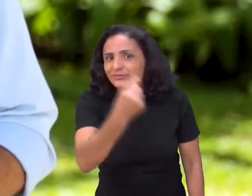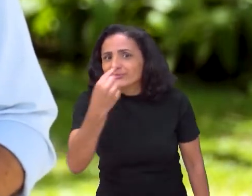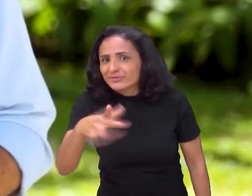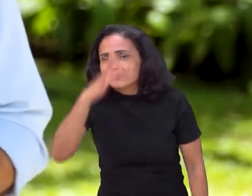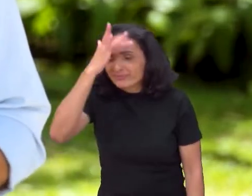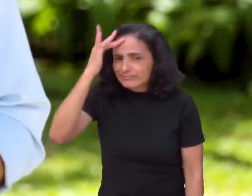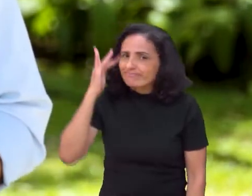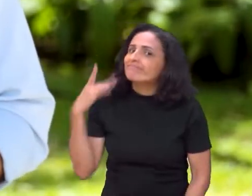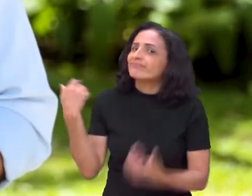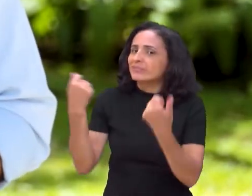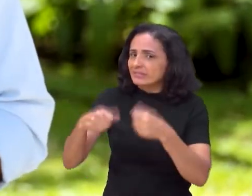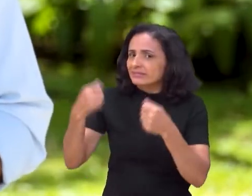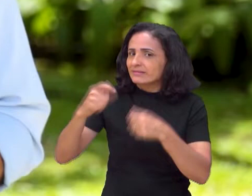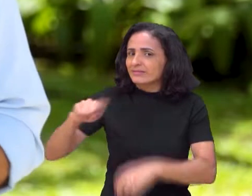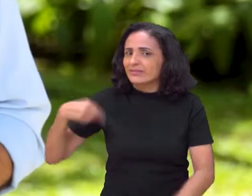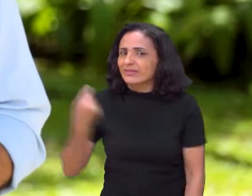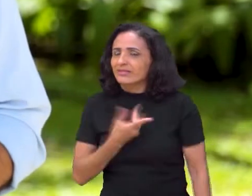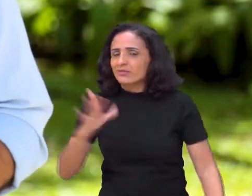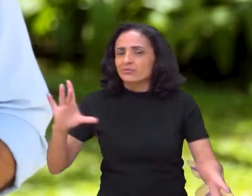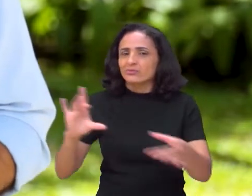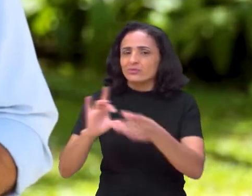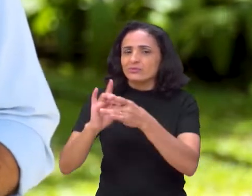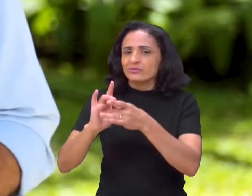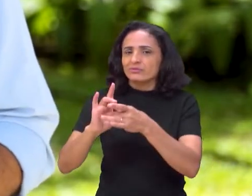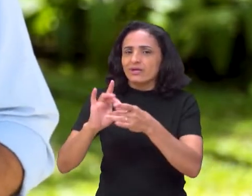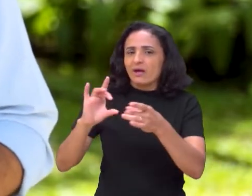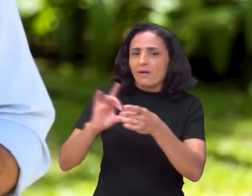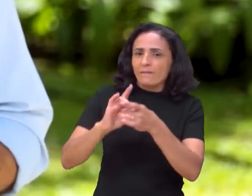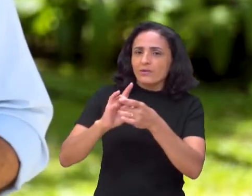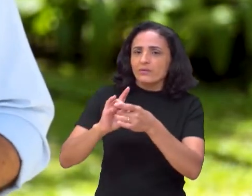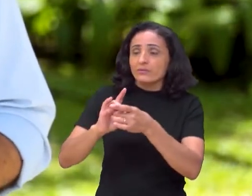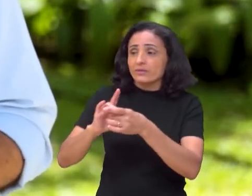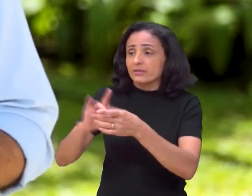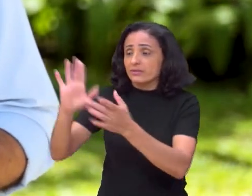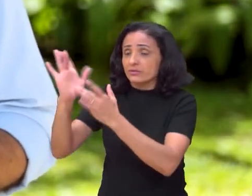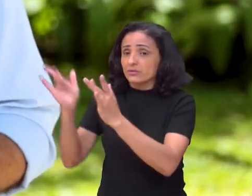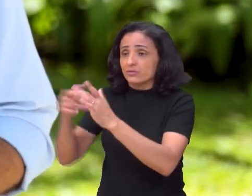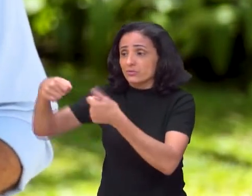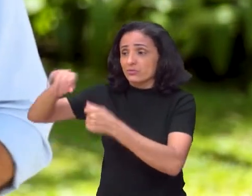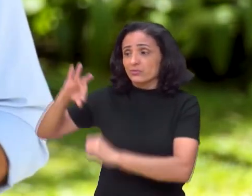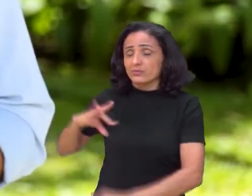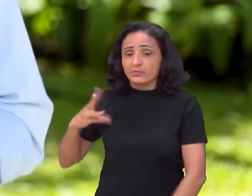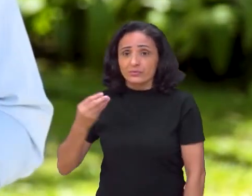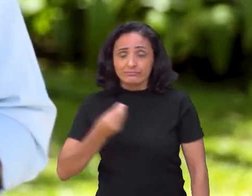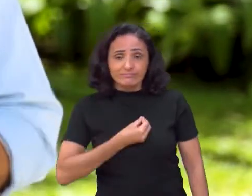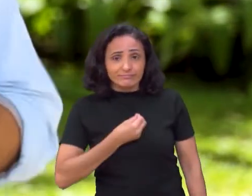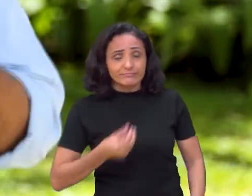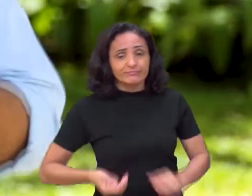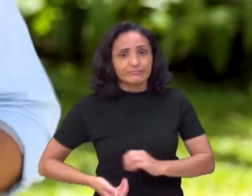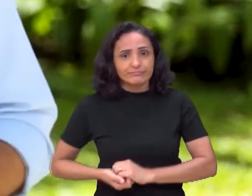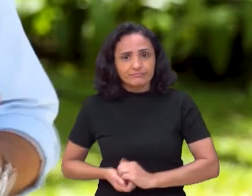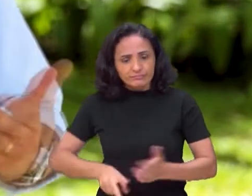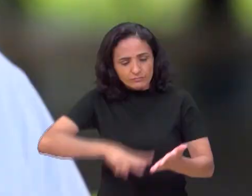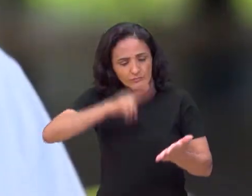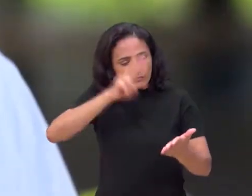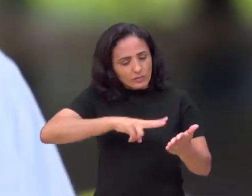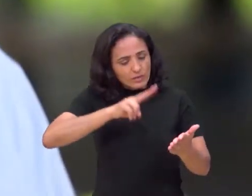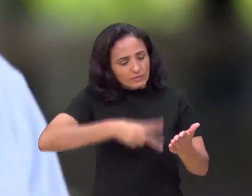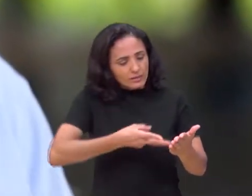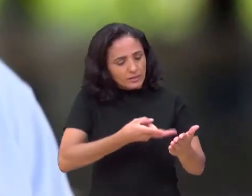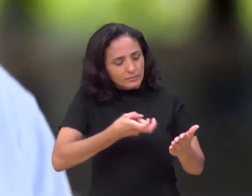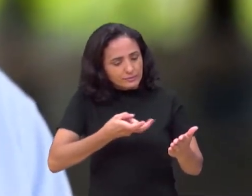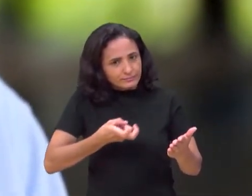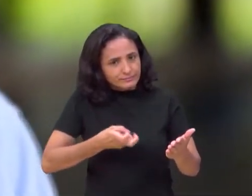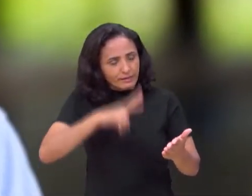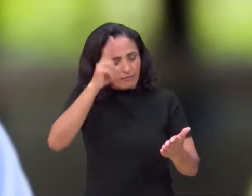fazendo acessar a salvação na pessoa de Jesus Cristo. Se você observar o texto que acabamos de ler, o versículo